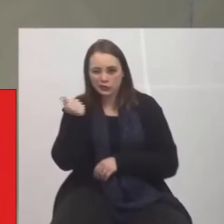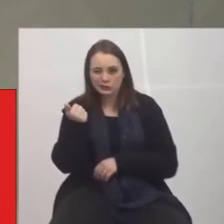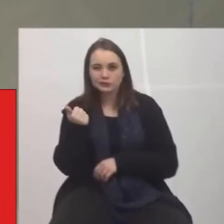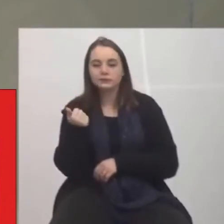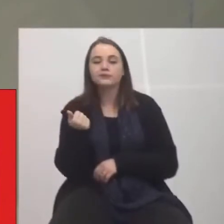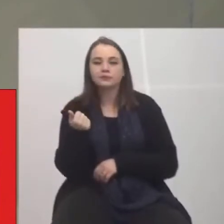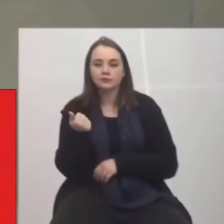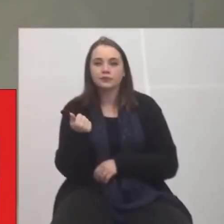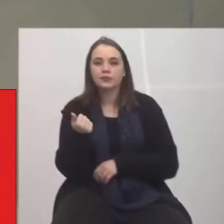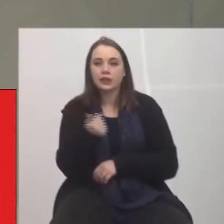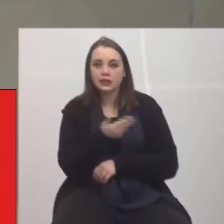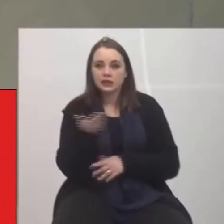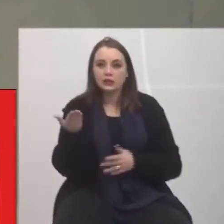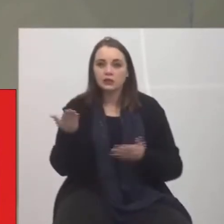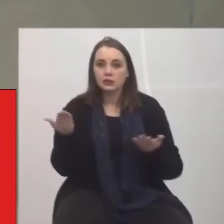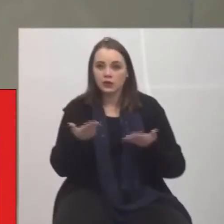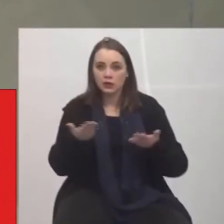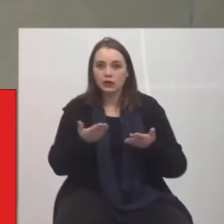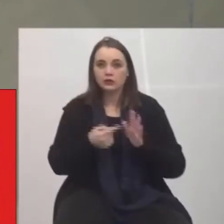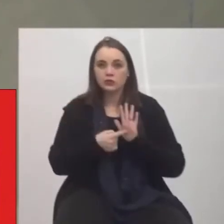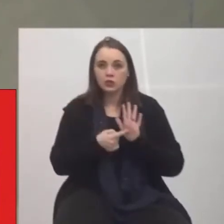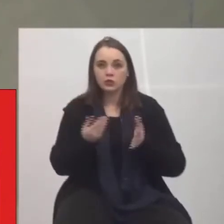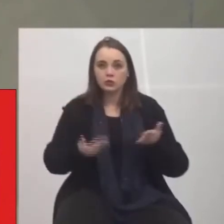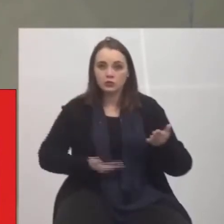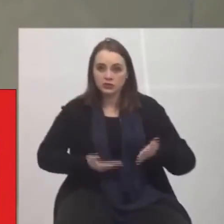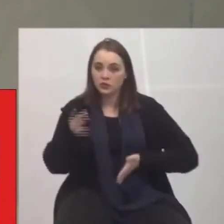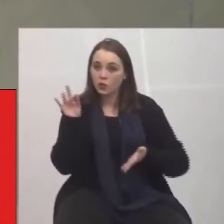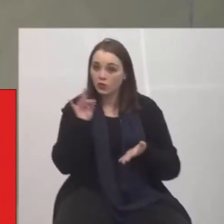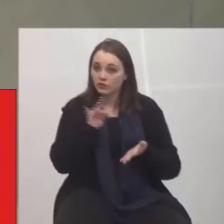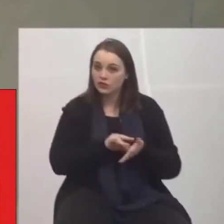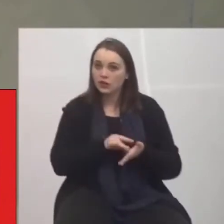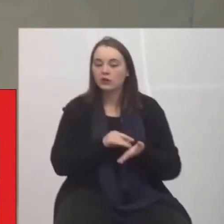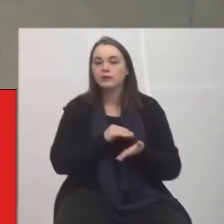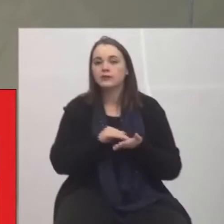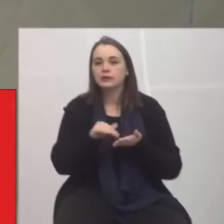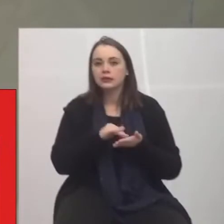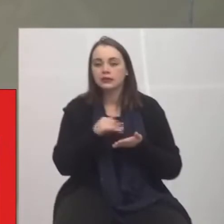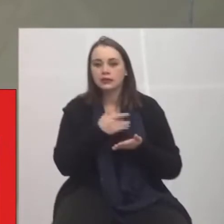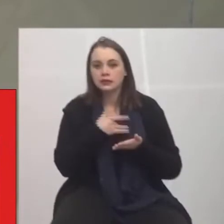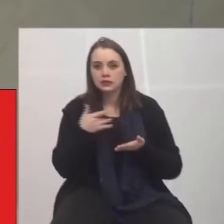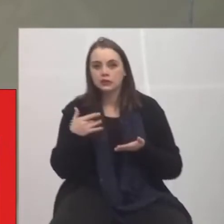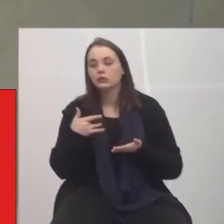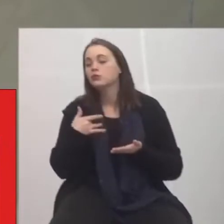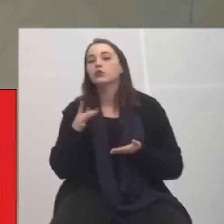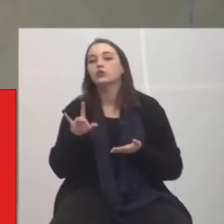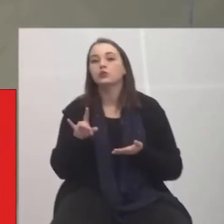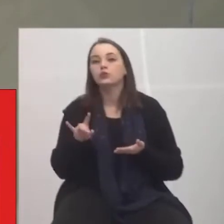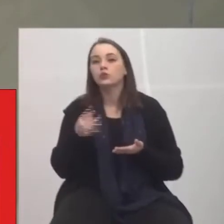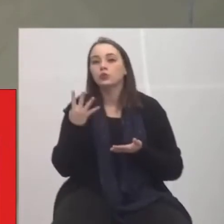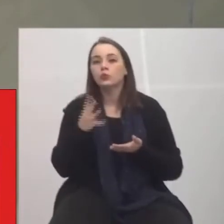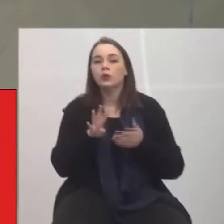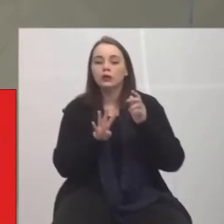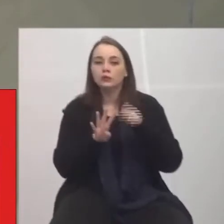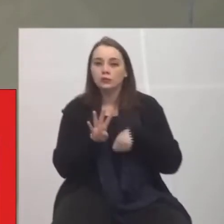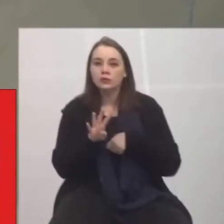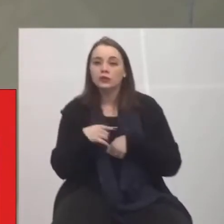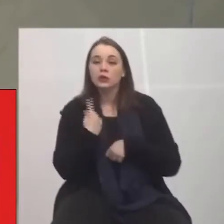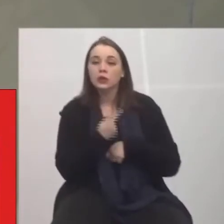enquanto serviço oficializado, assim, na secretaria. No último quadrimestre,